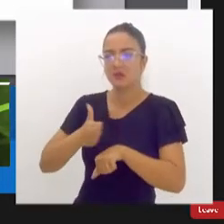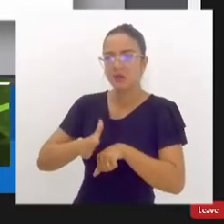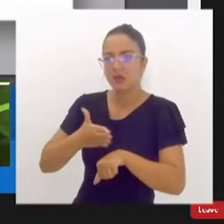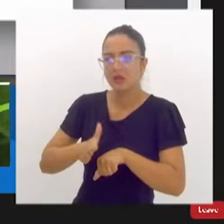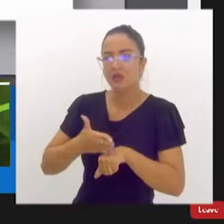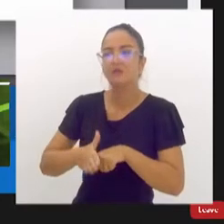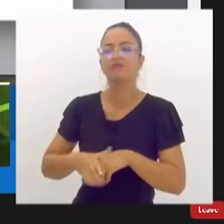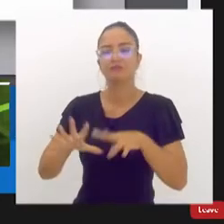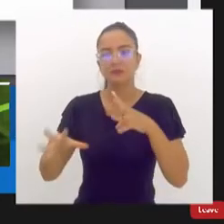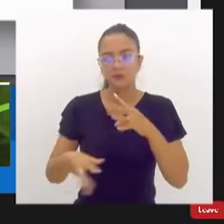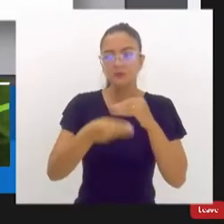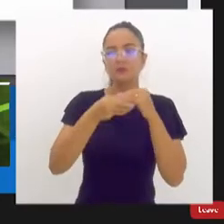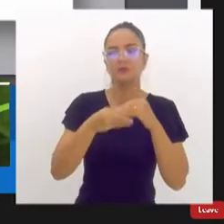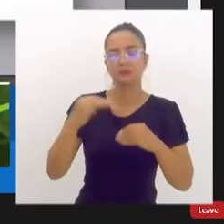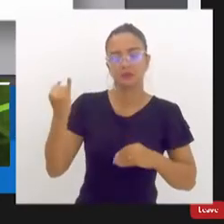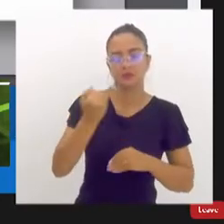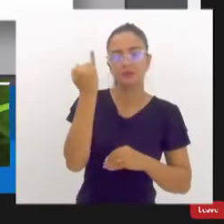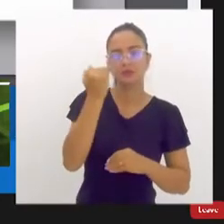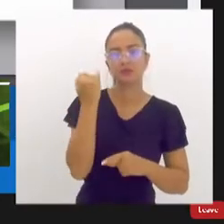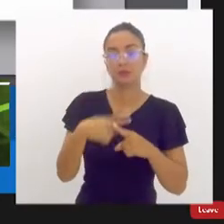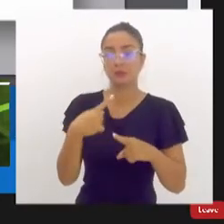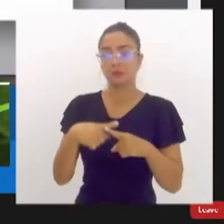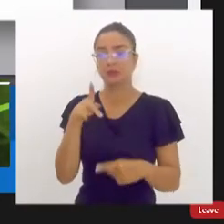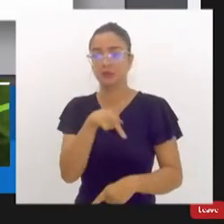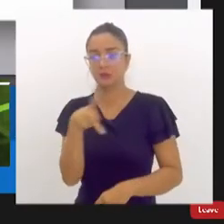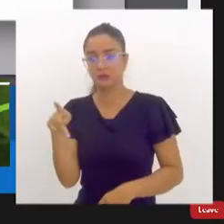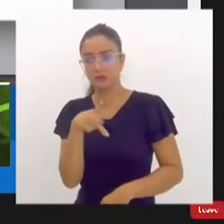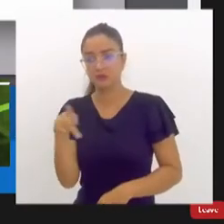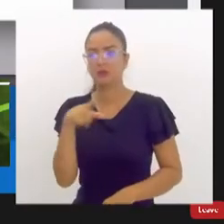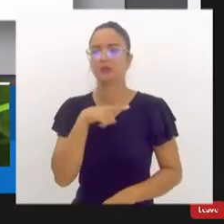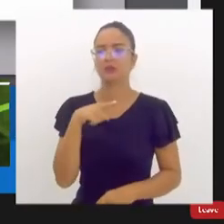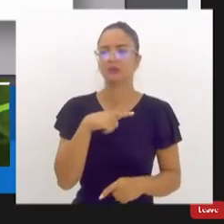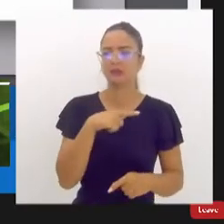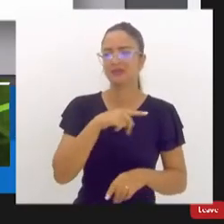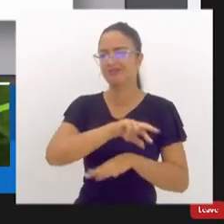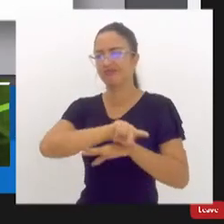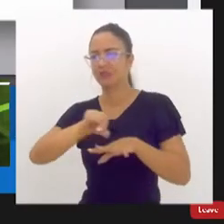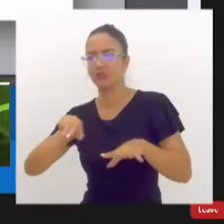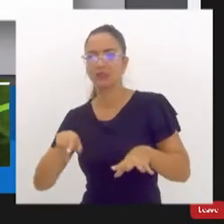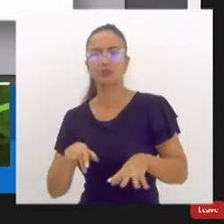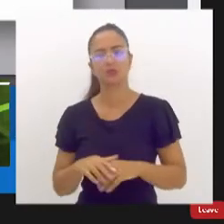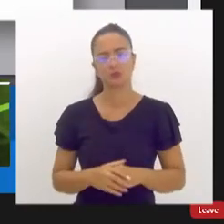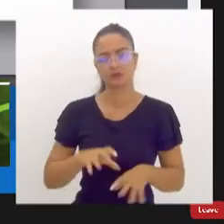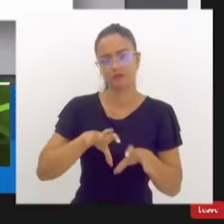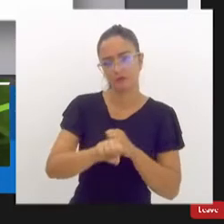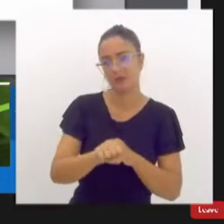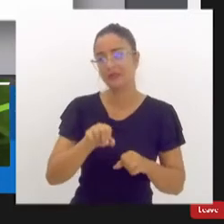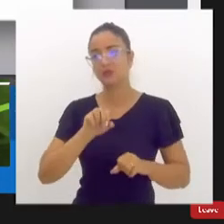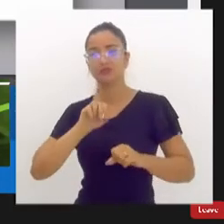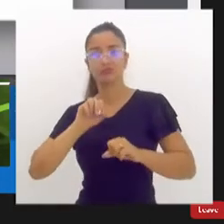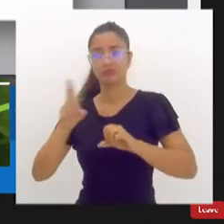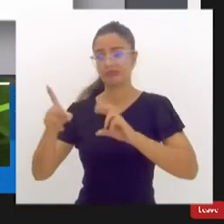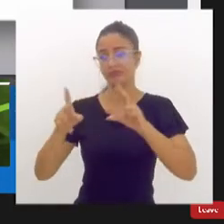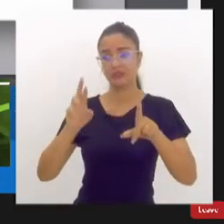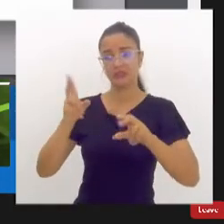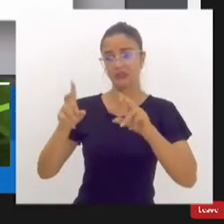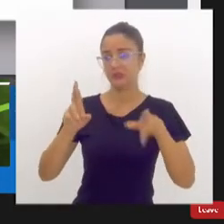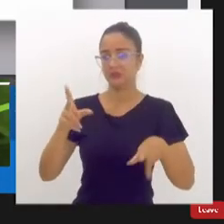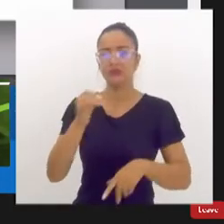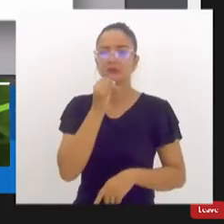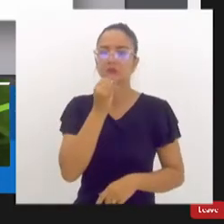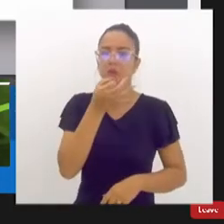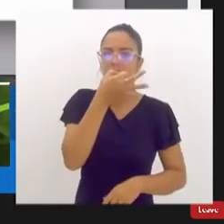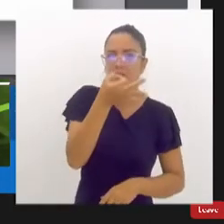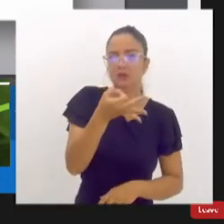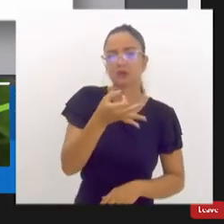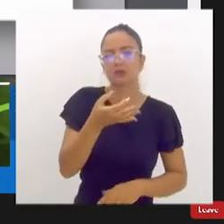diverso de professores em sua formação. Apesar de existirem pareceres normativos muito detalhados para